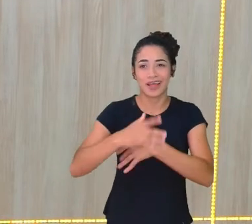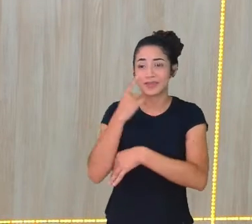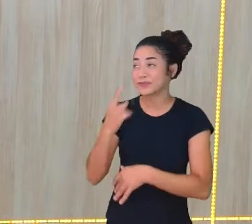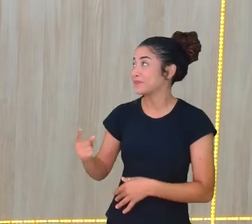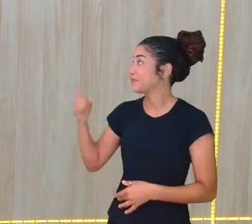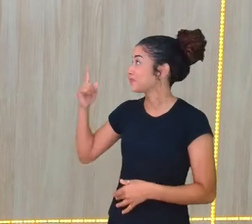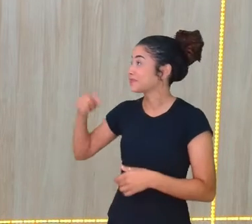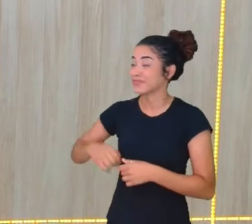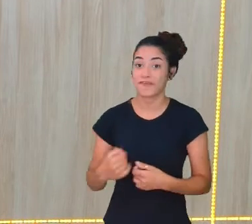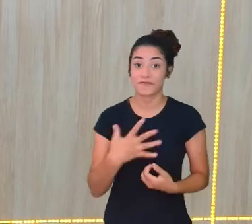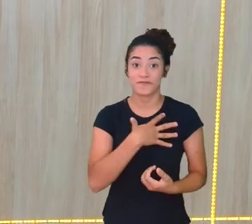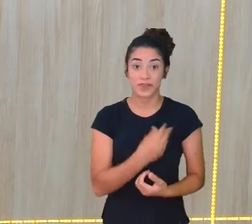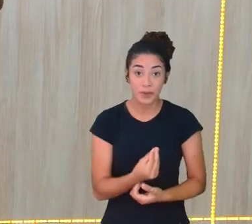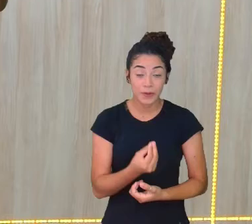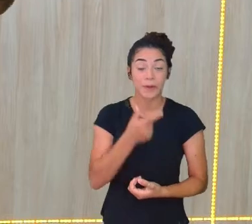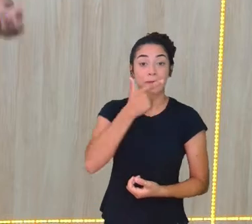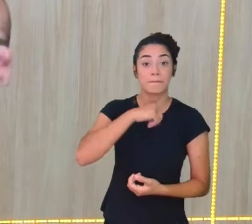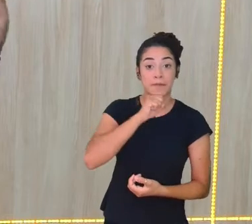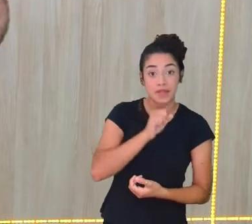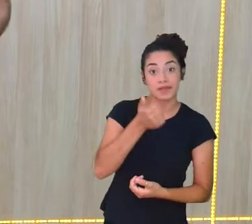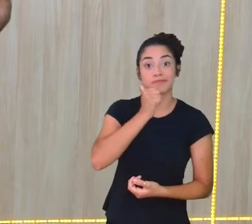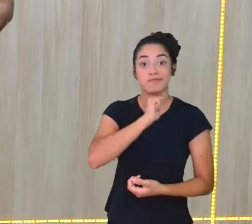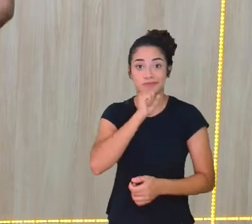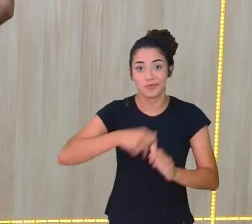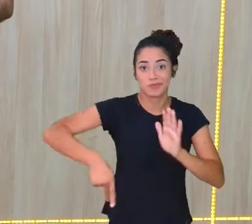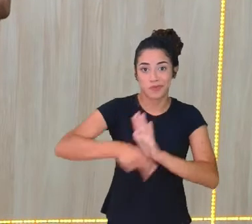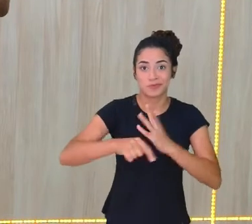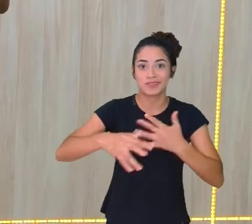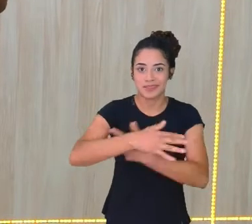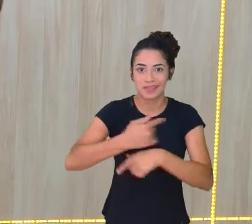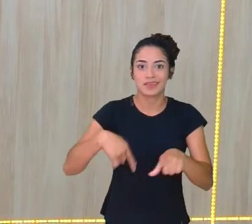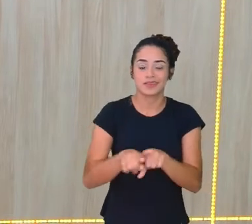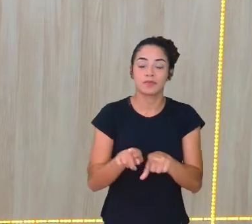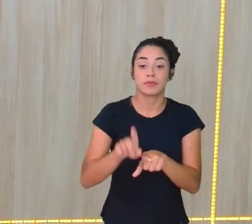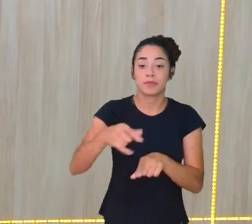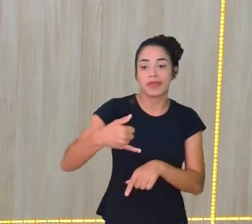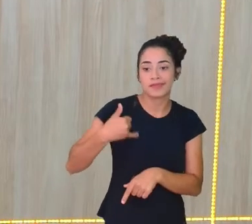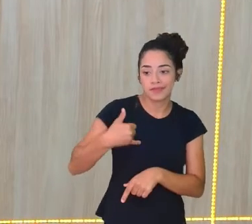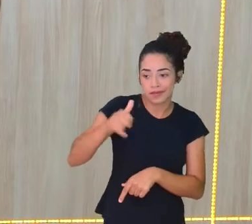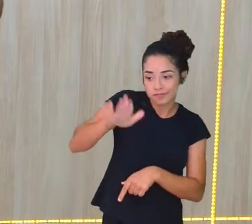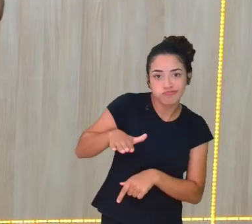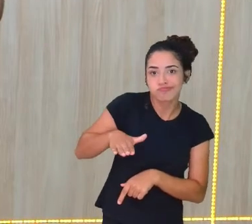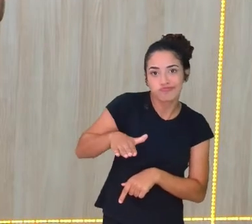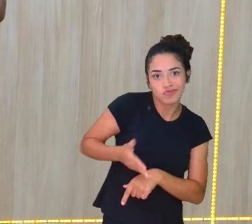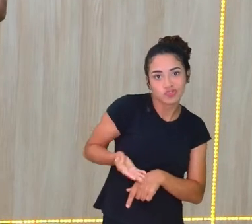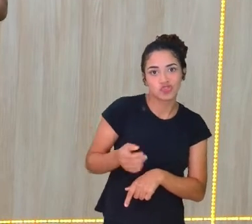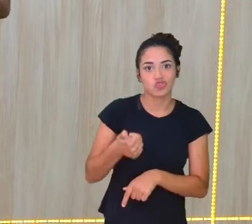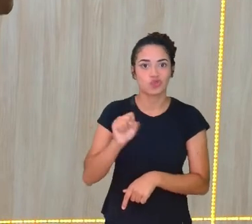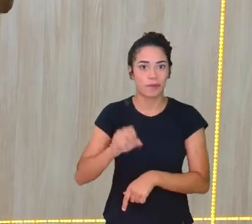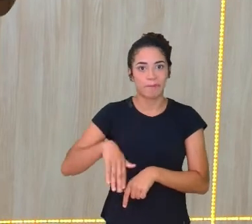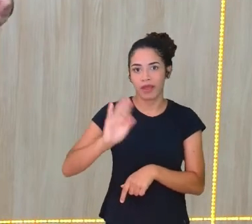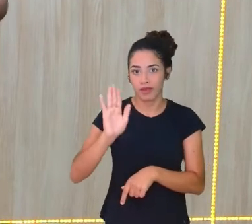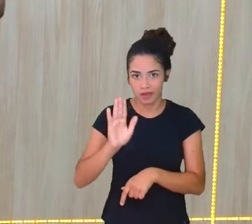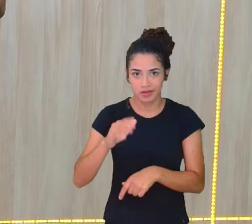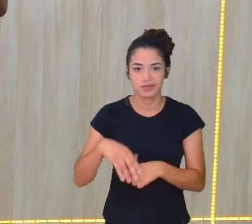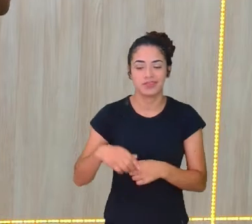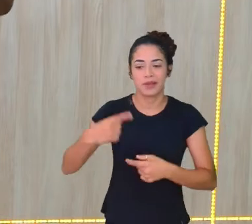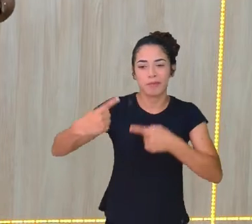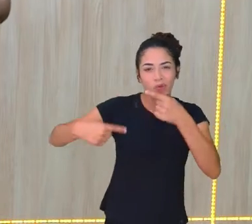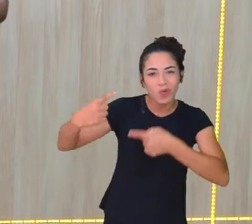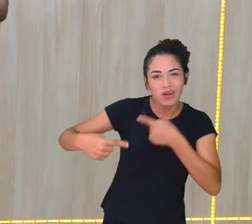mãe espartanos, né, maiores de idade. Então se excluía ali dos direitos, né, políticos, né,